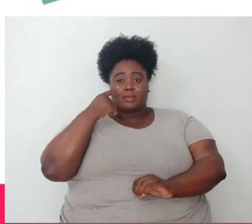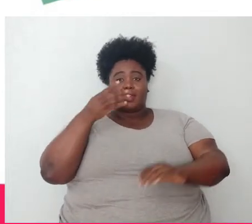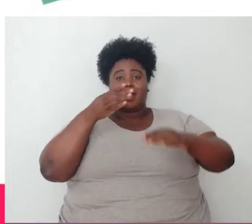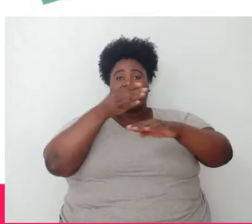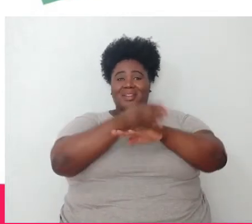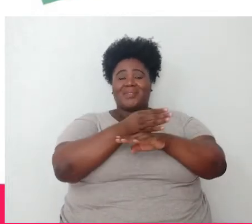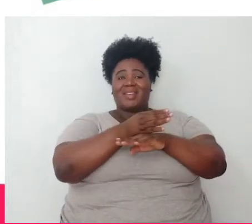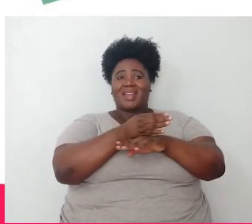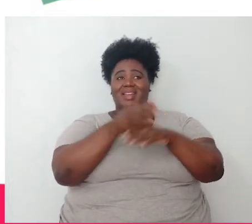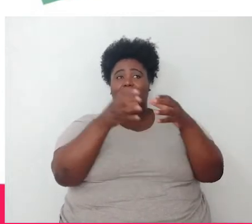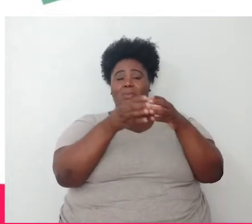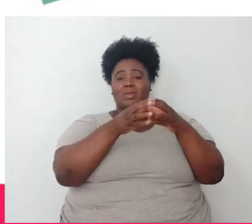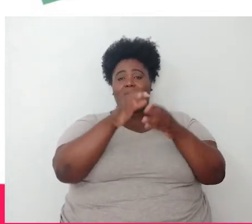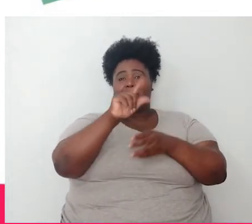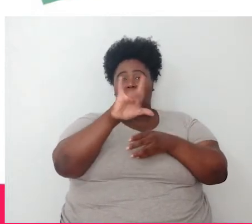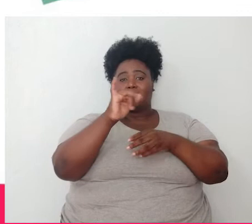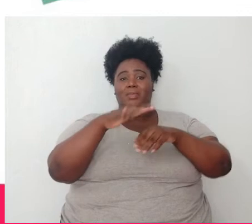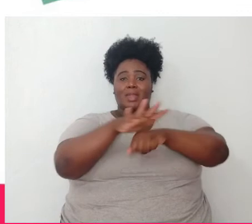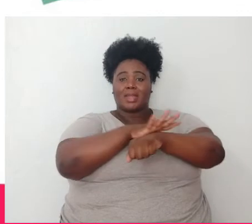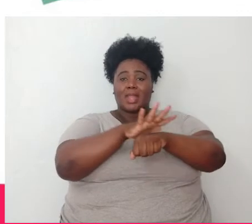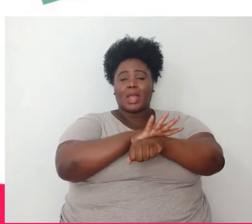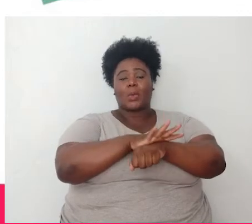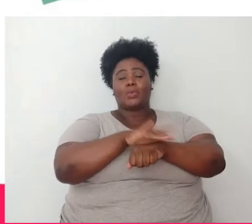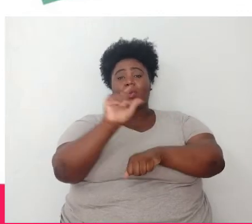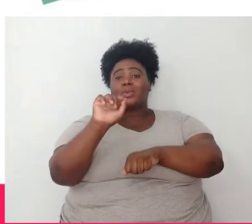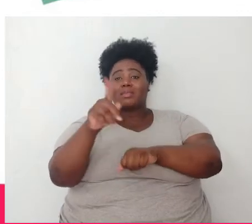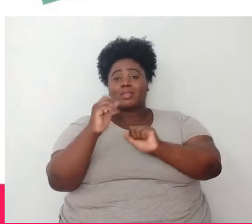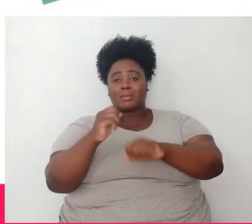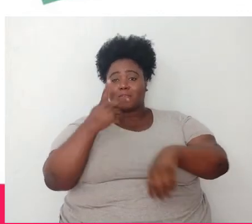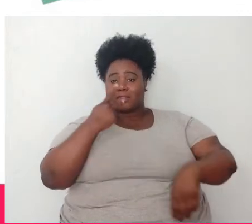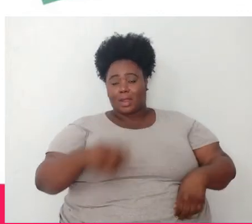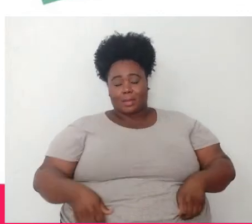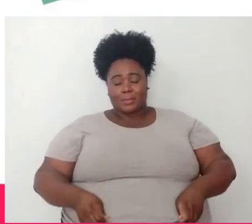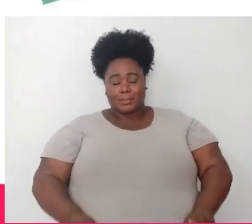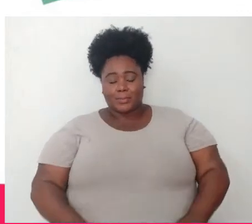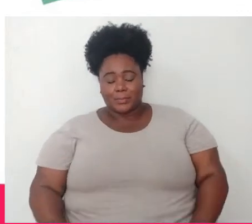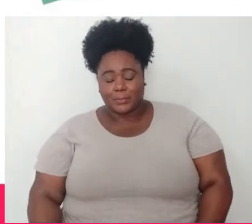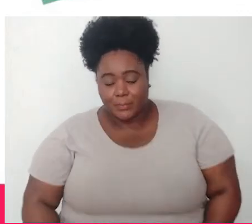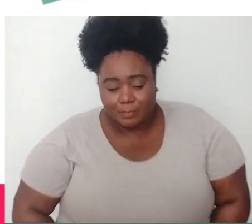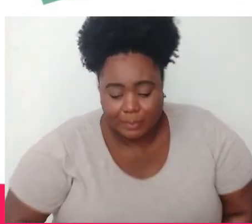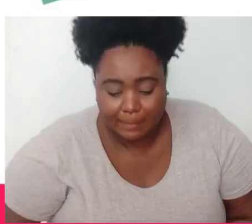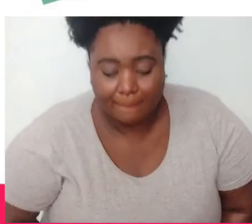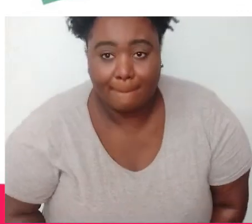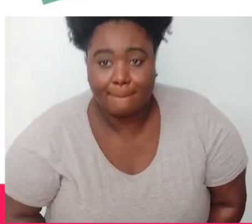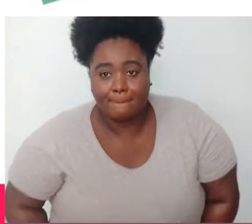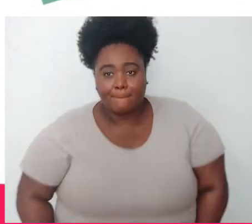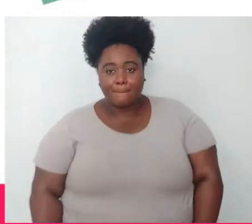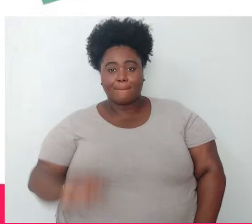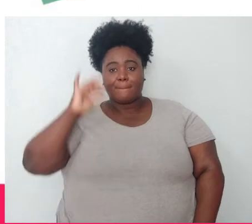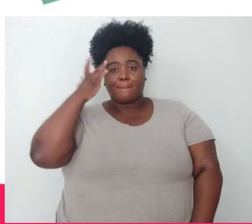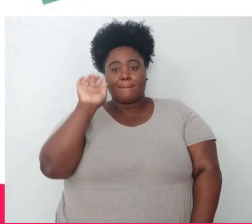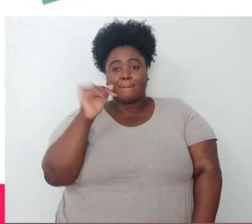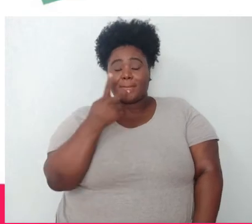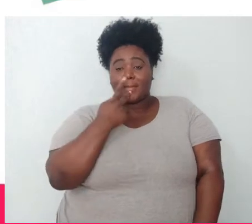assim, que vai da cor da pele, assim, o que você pode sim, compartilhar? eu acho que as questões